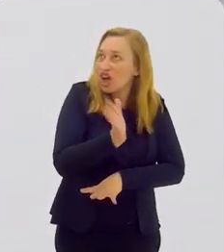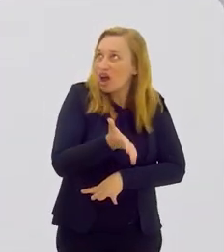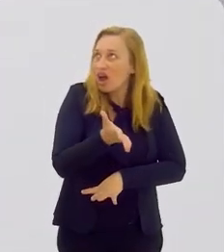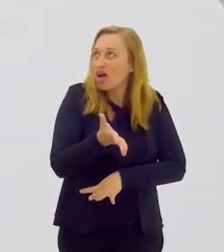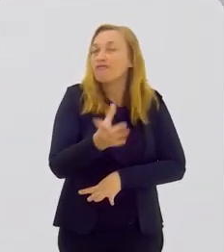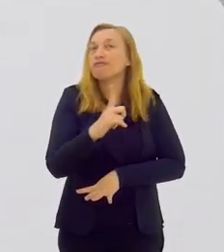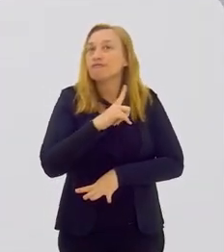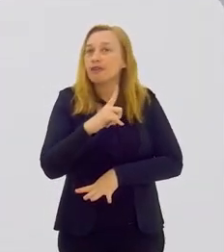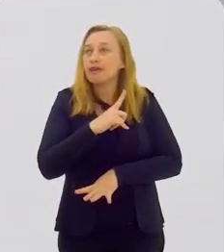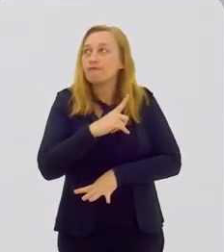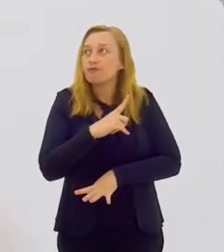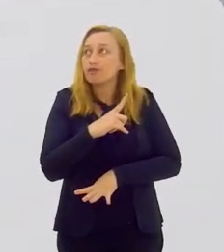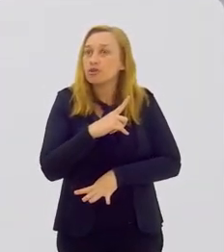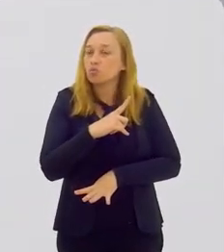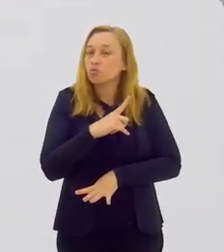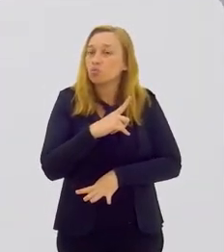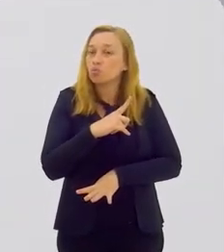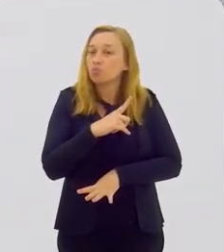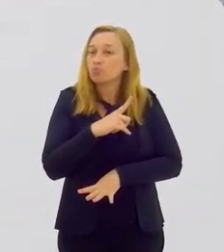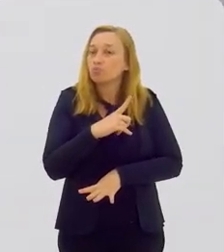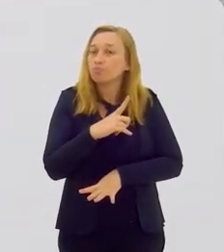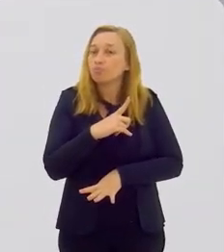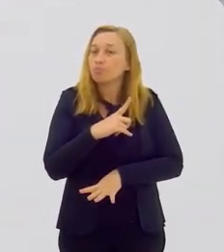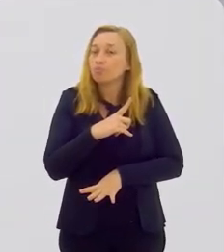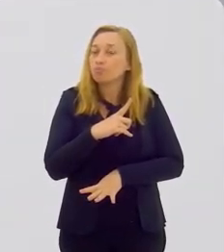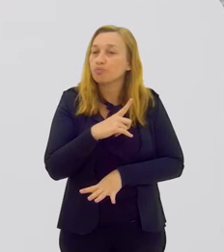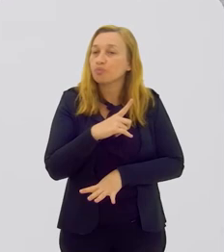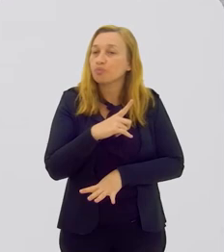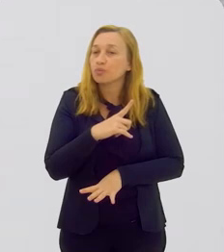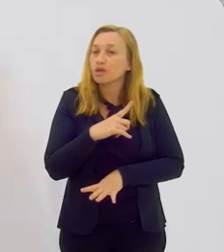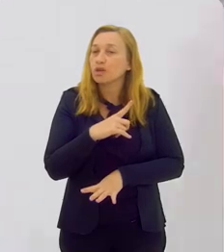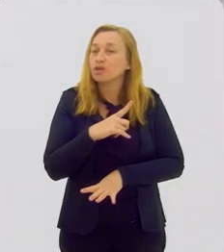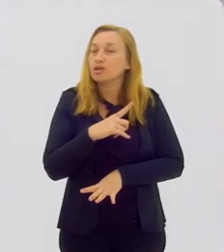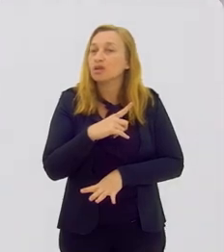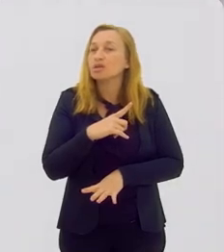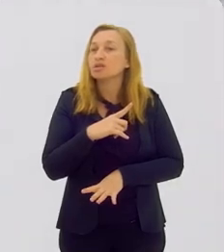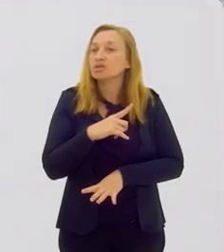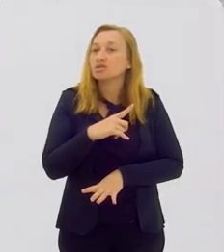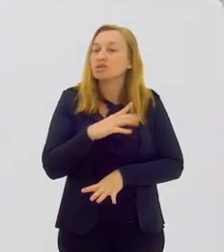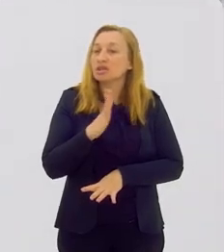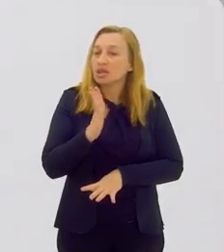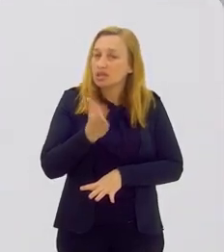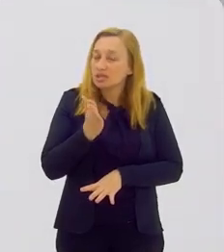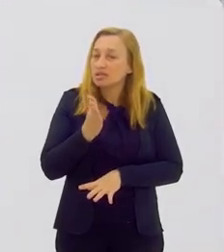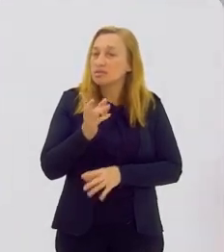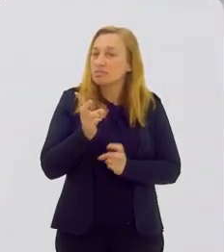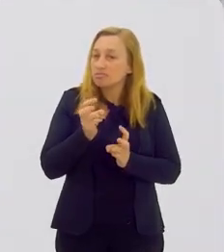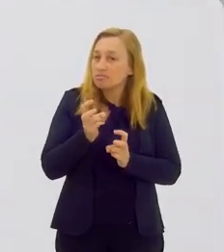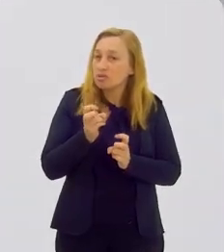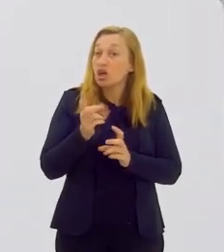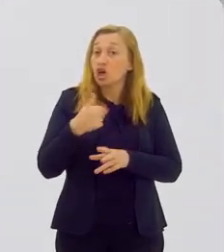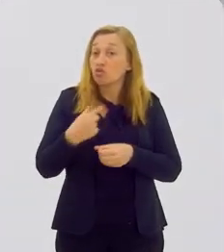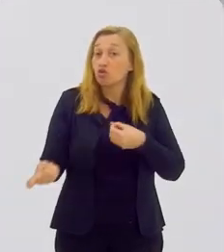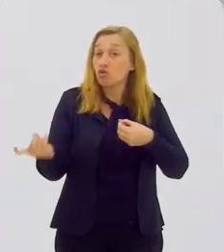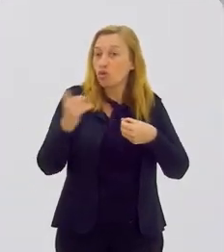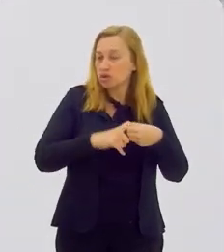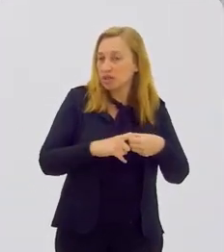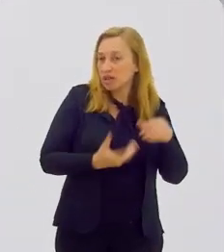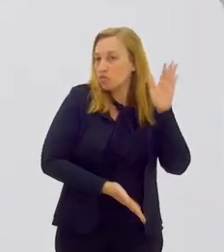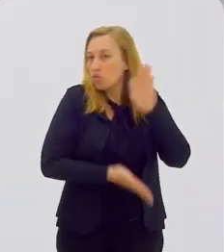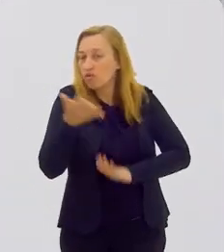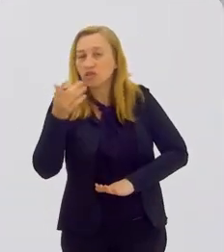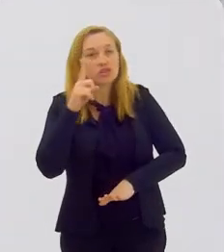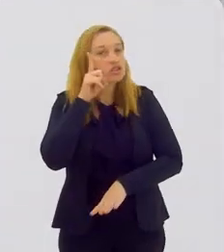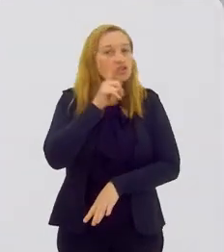tenha, a gente teve uma nuance do que vinha por aí, né? Eu tinha voltado